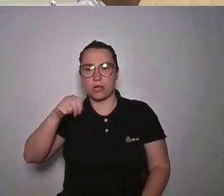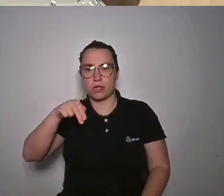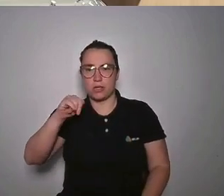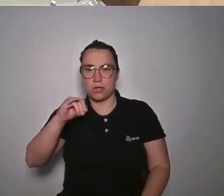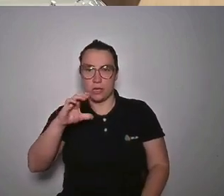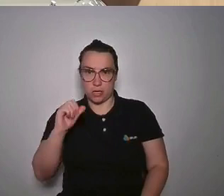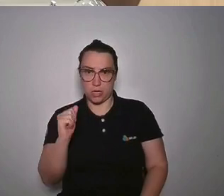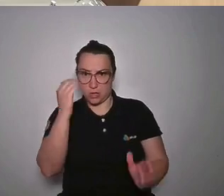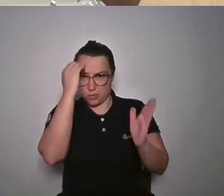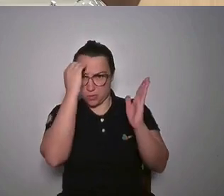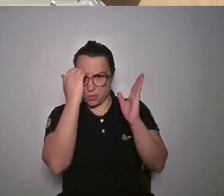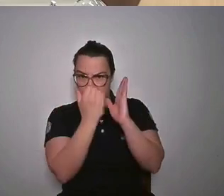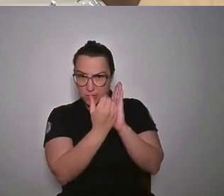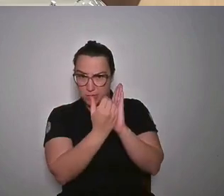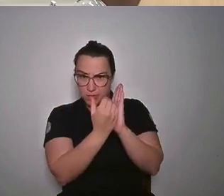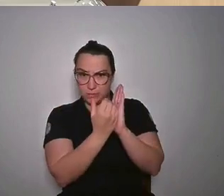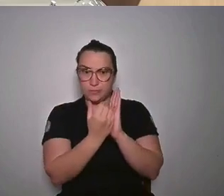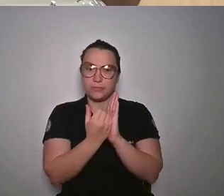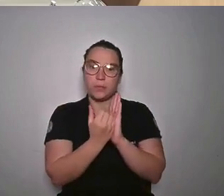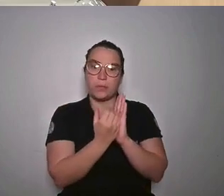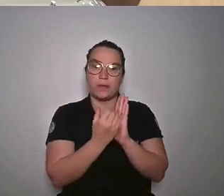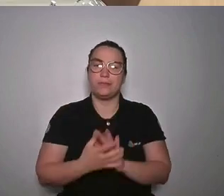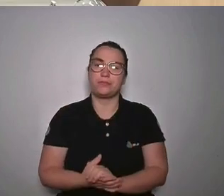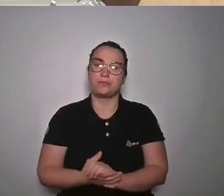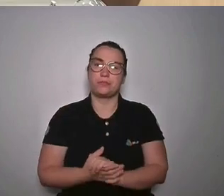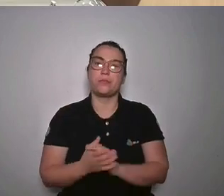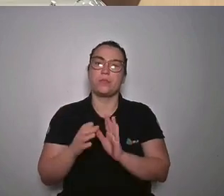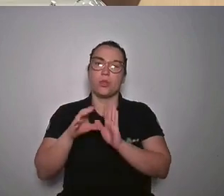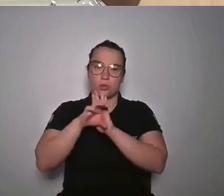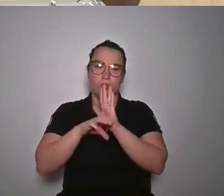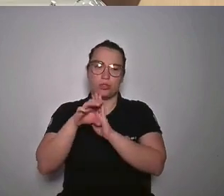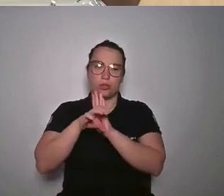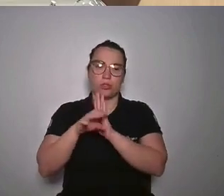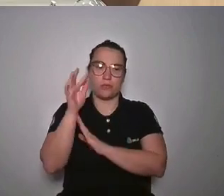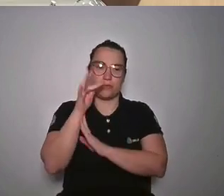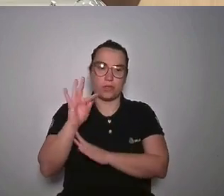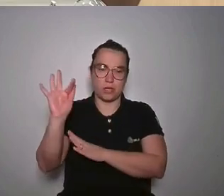vem derivada da Constituição Federal,